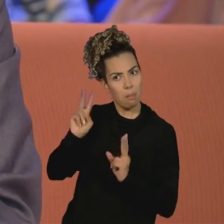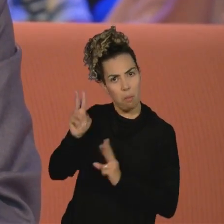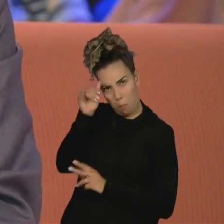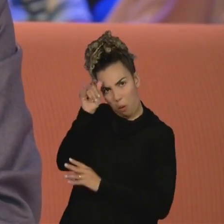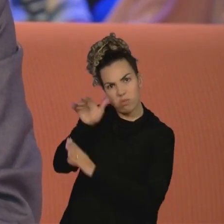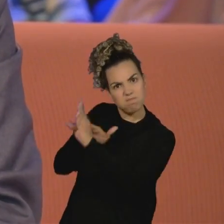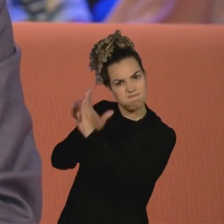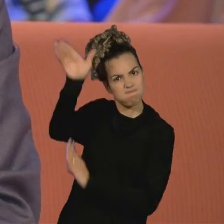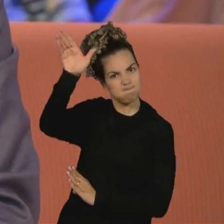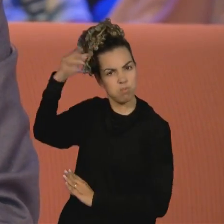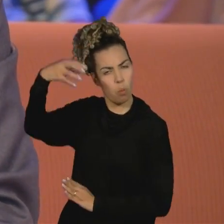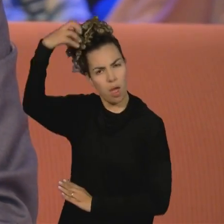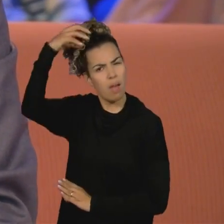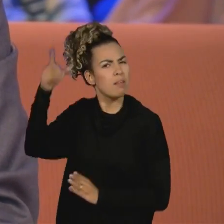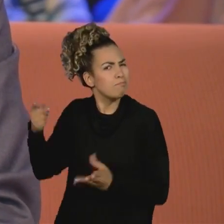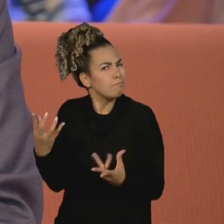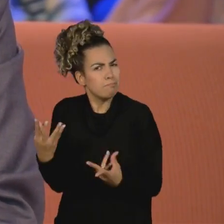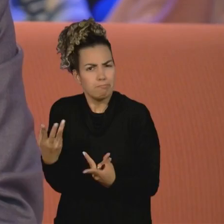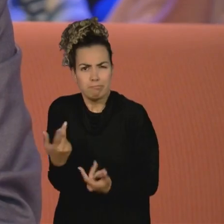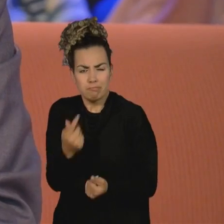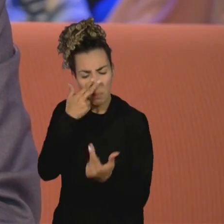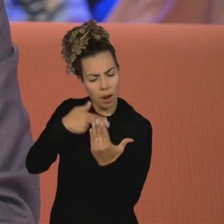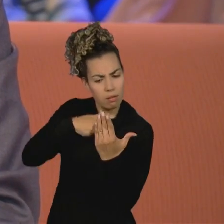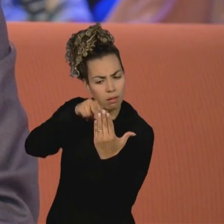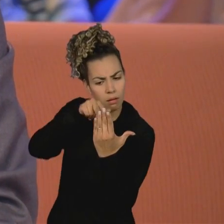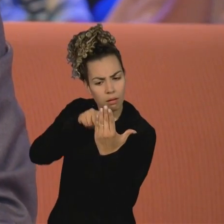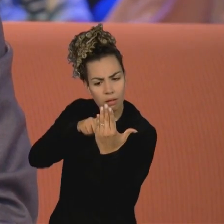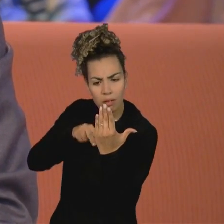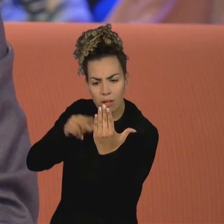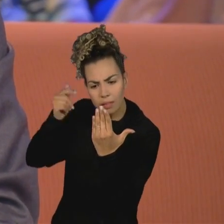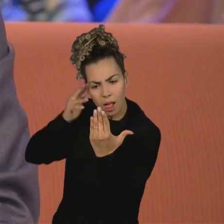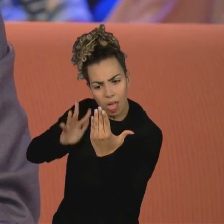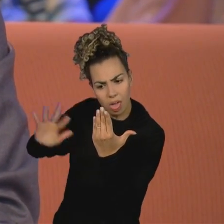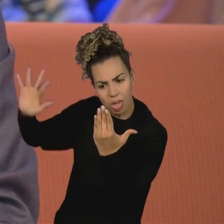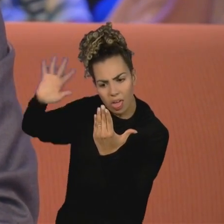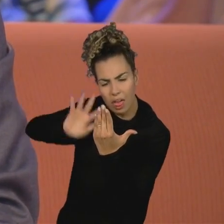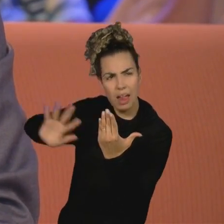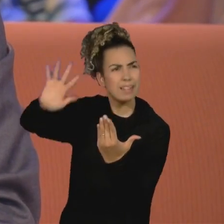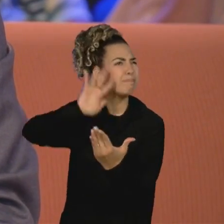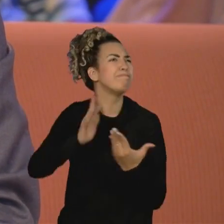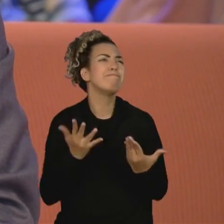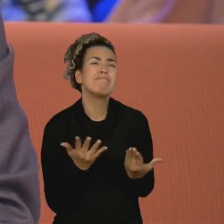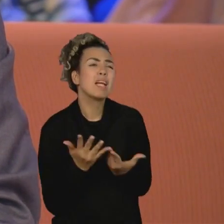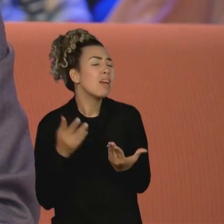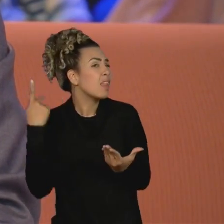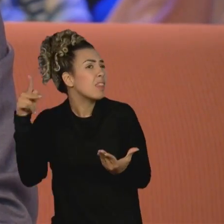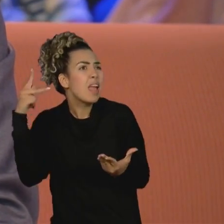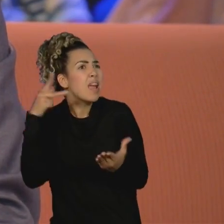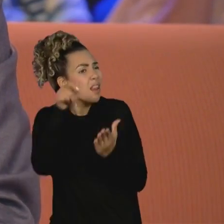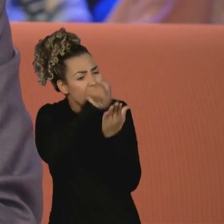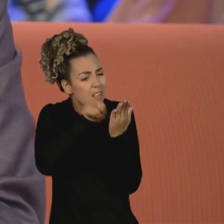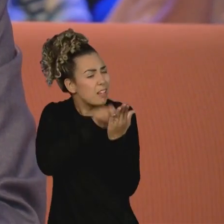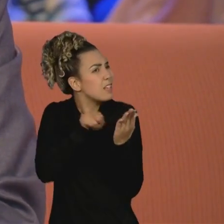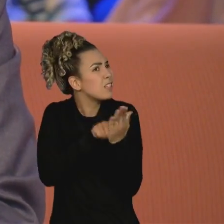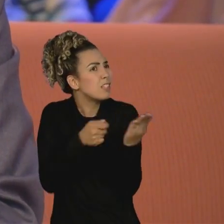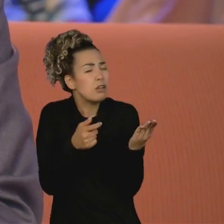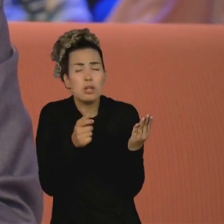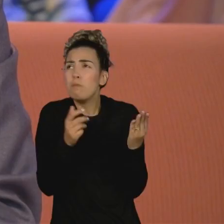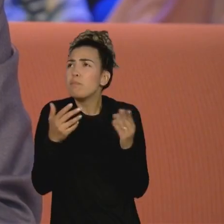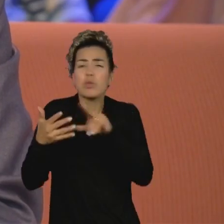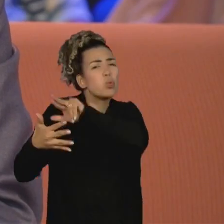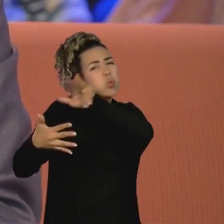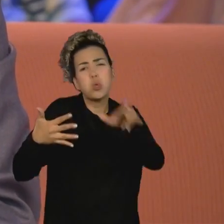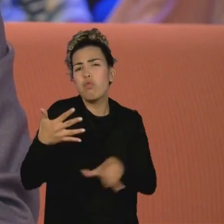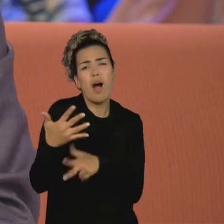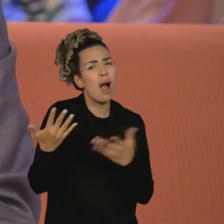nona sinfonia, né? É maravilhoso. É uma peça A gente poderia falar sobre qualquer uma das peças dele, porque tem uma grandeza, né? Ser ou não ser,